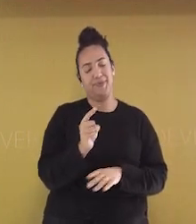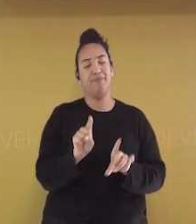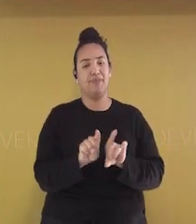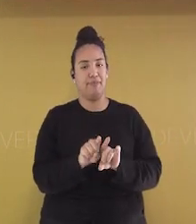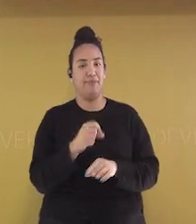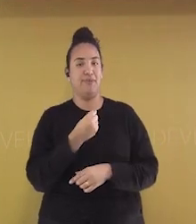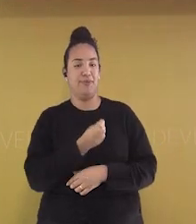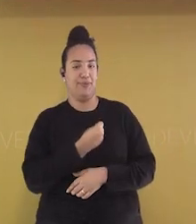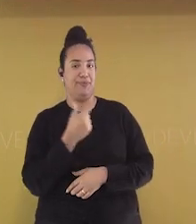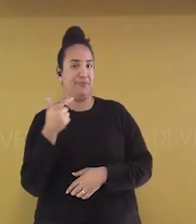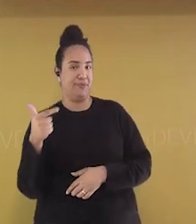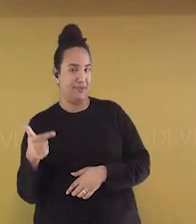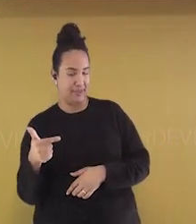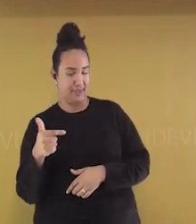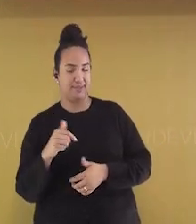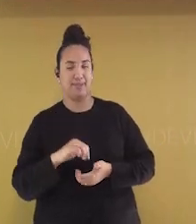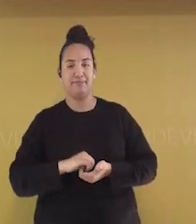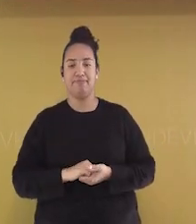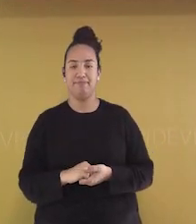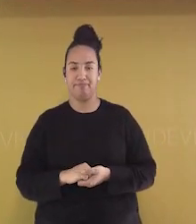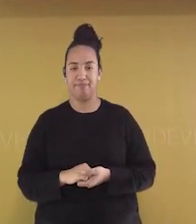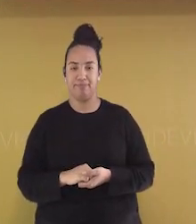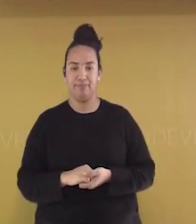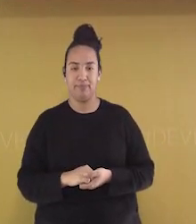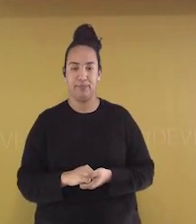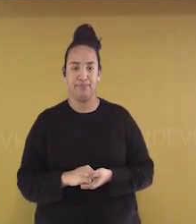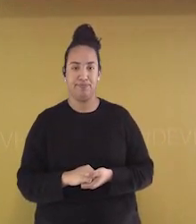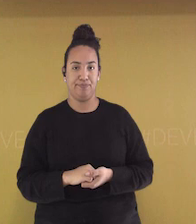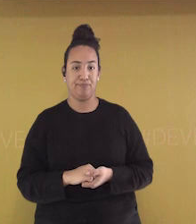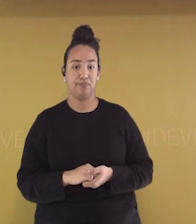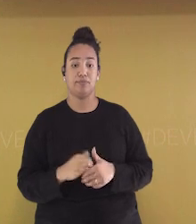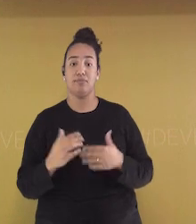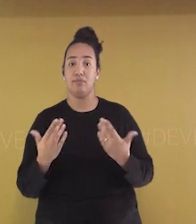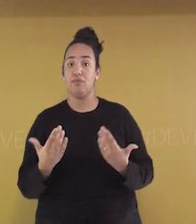1 e o próprio 2.